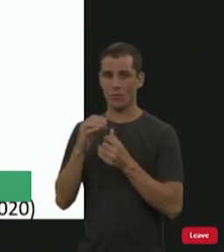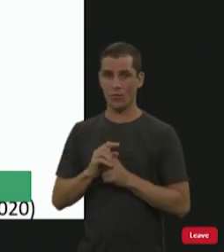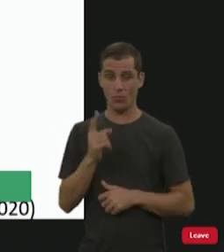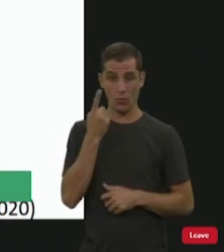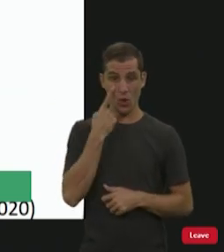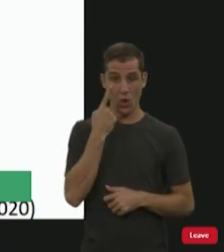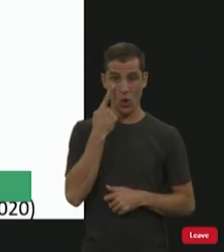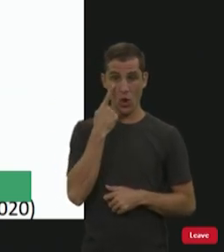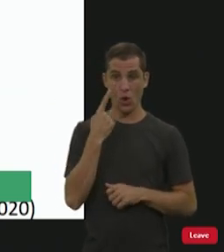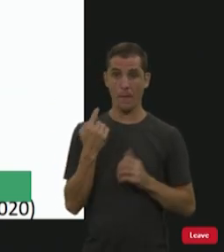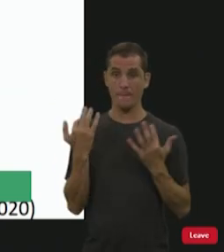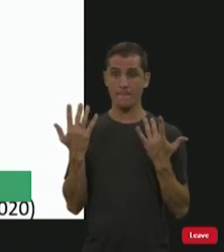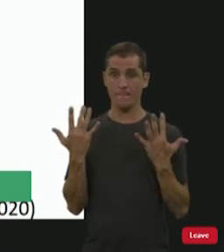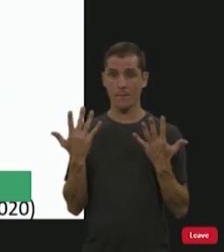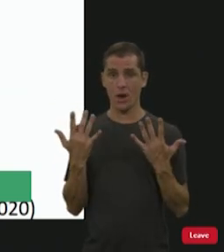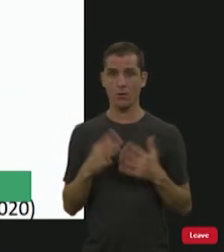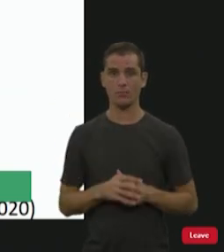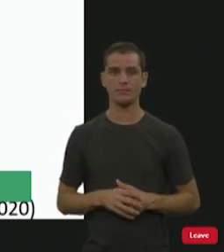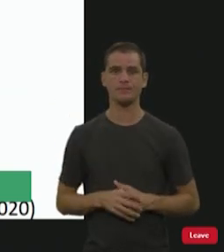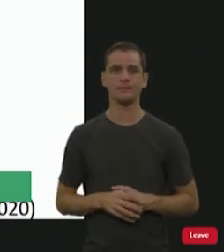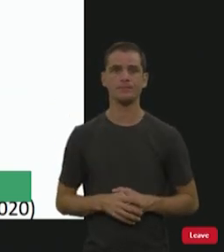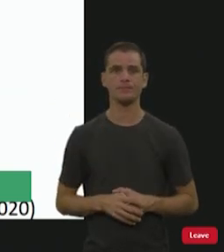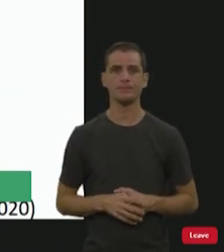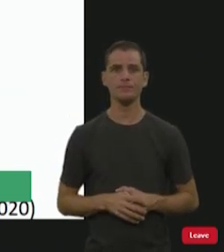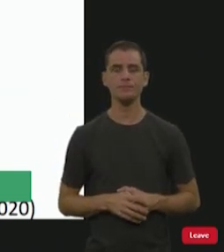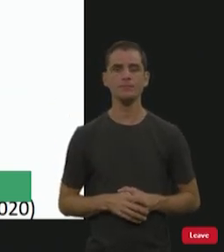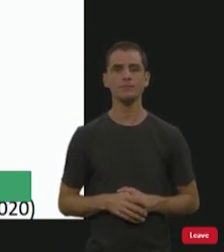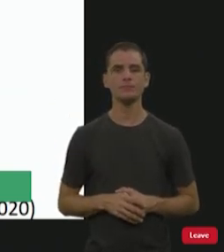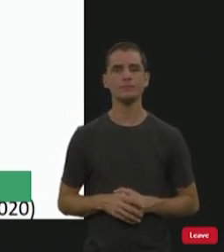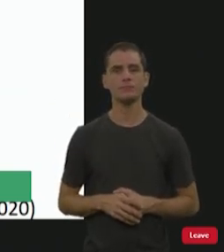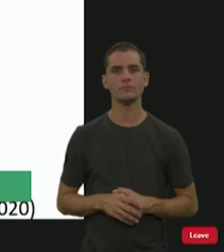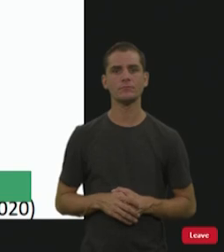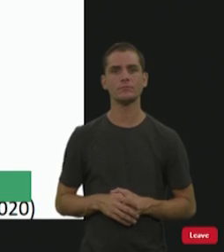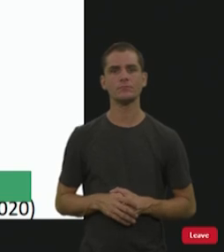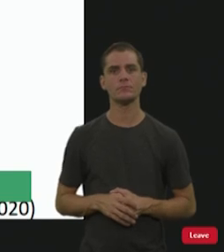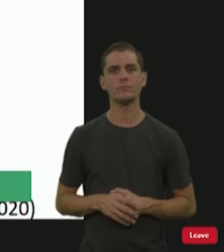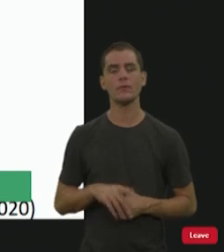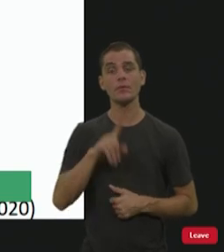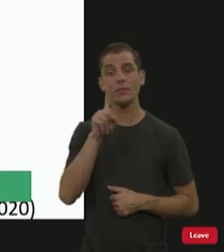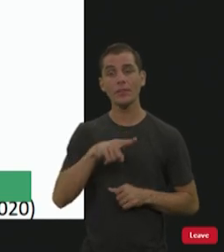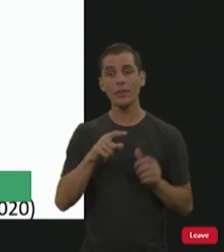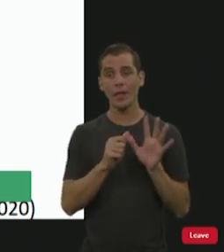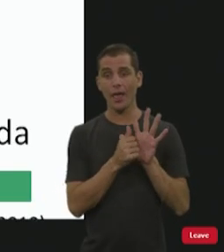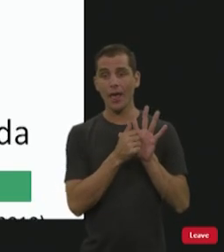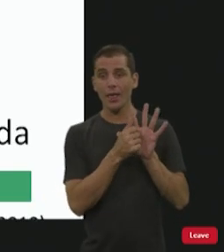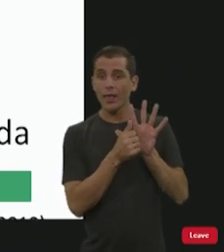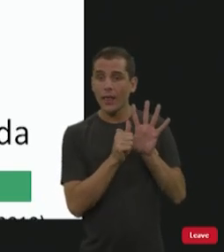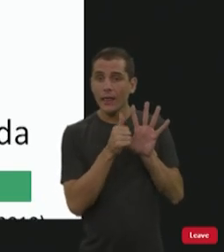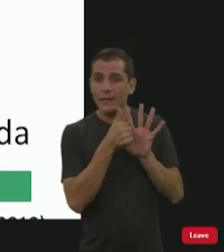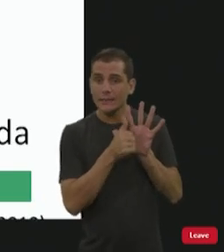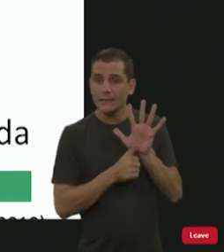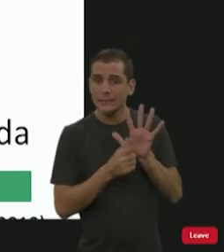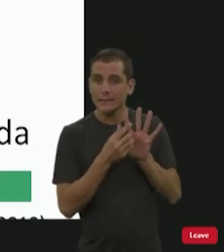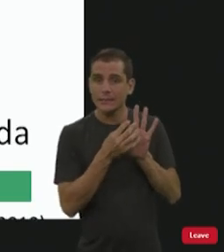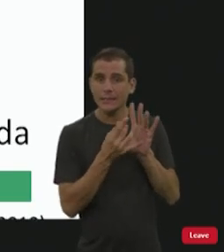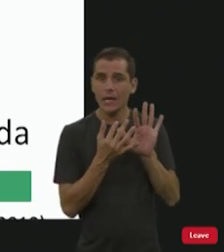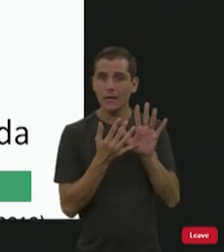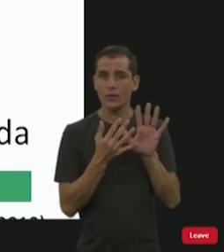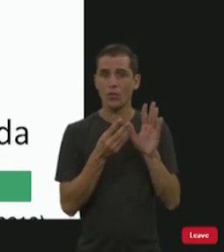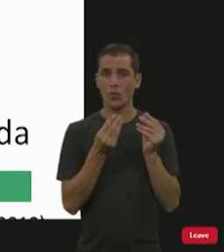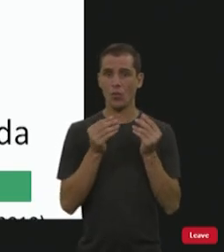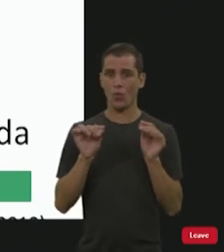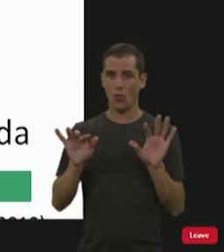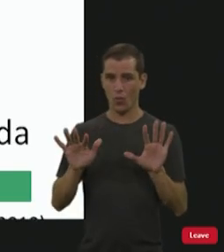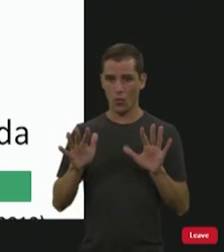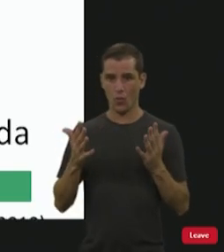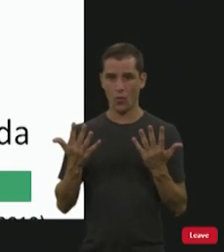Agora, uma outra condição, que é a lipodistrofia genética, lipodistrofia familiar parcial, Diferente